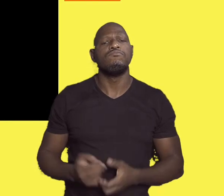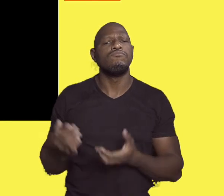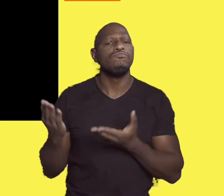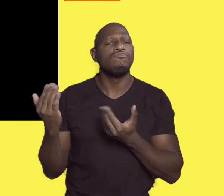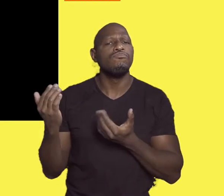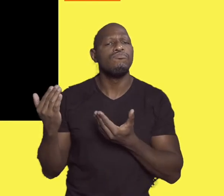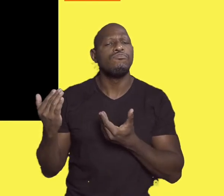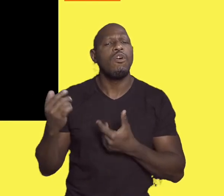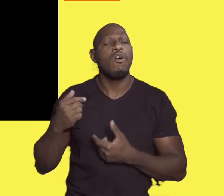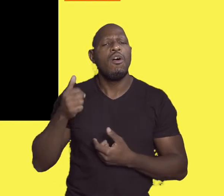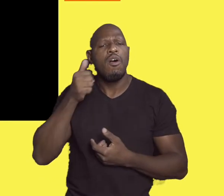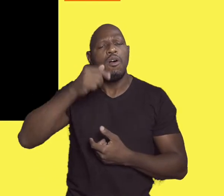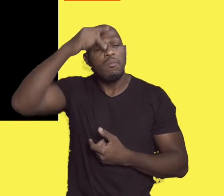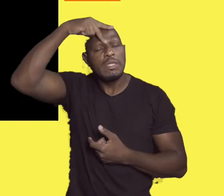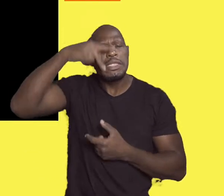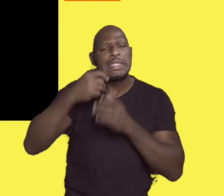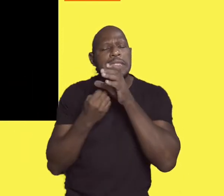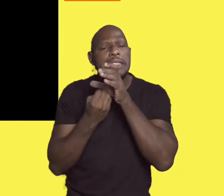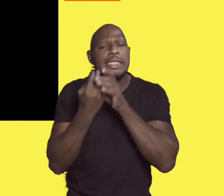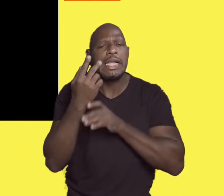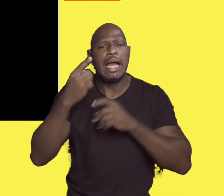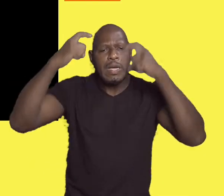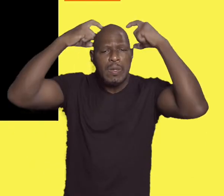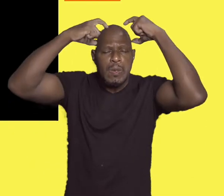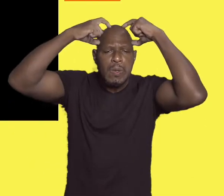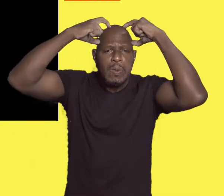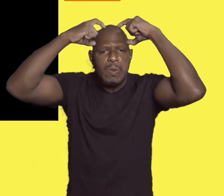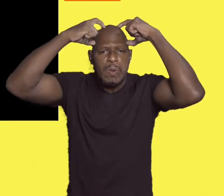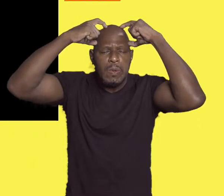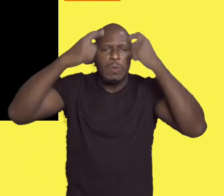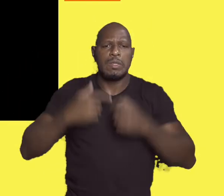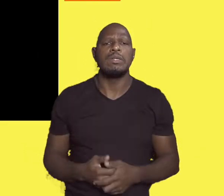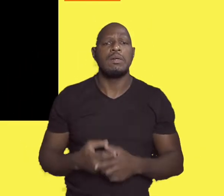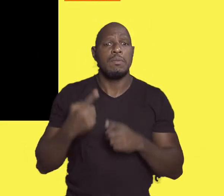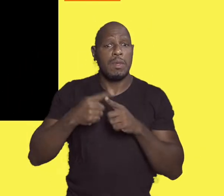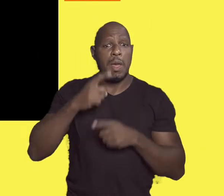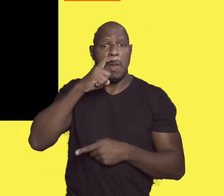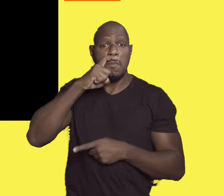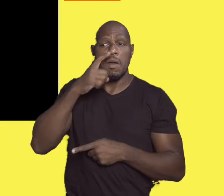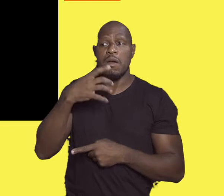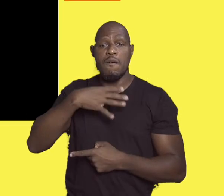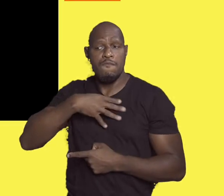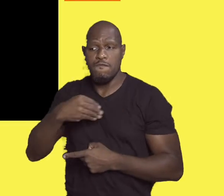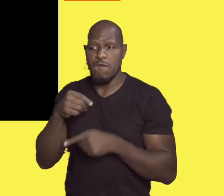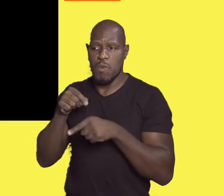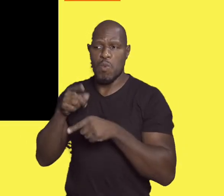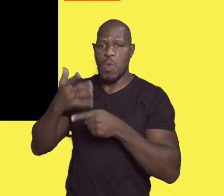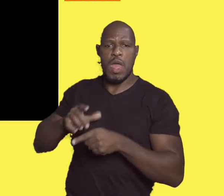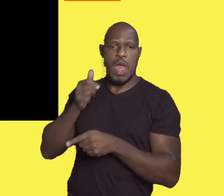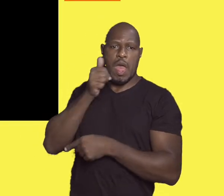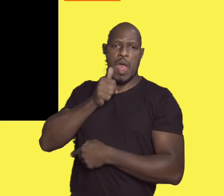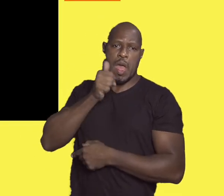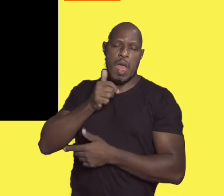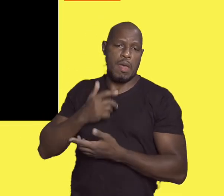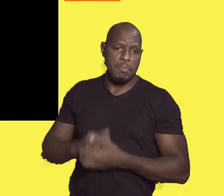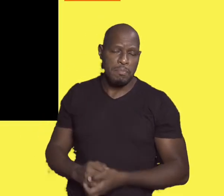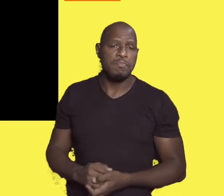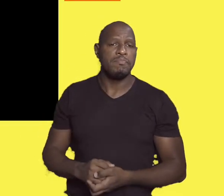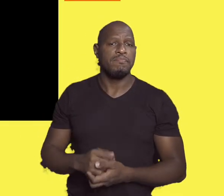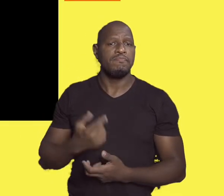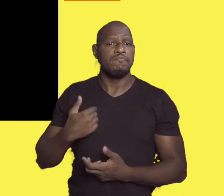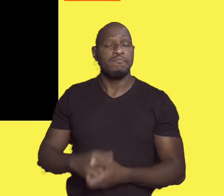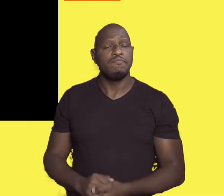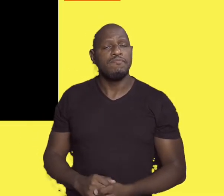jovem princesa que é criada por ursos, porque o pai queria um filho e não uma filha, e aí